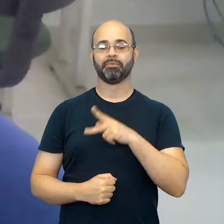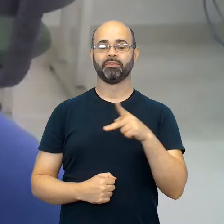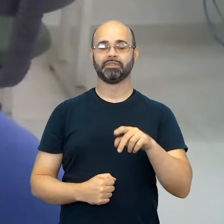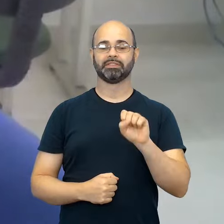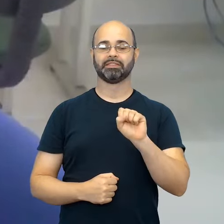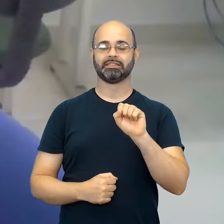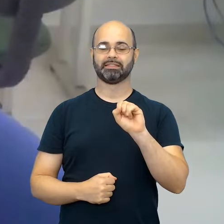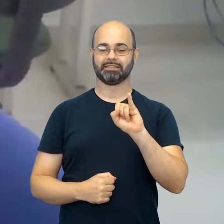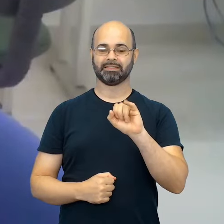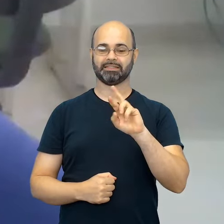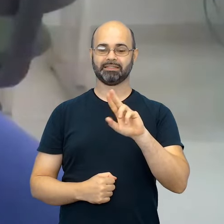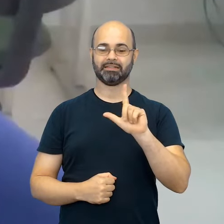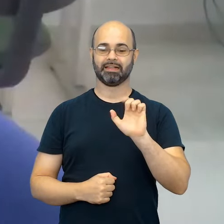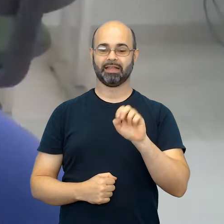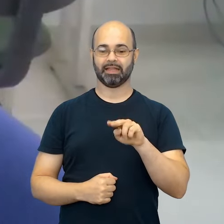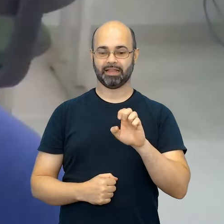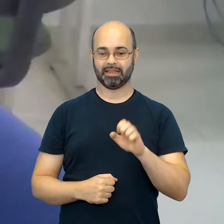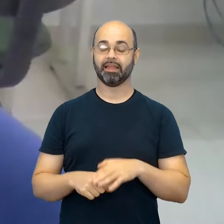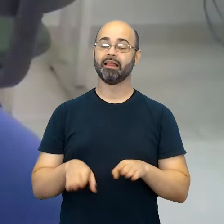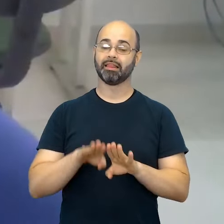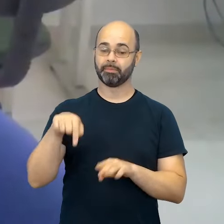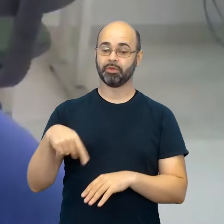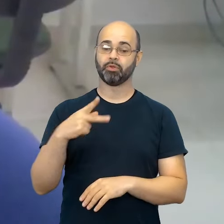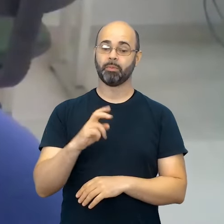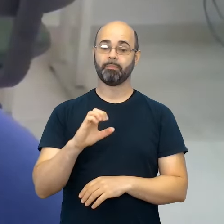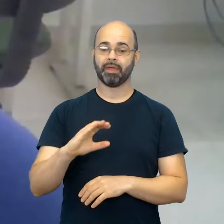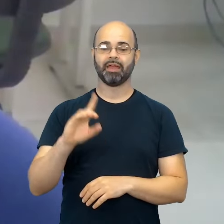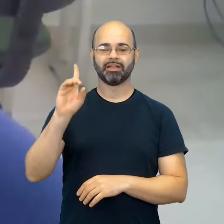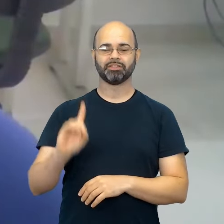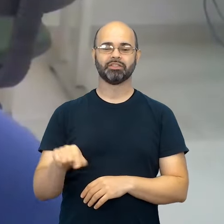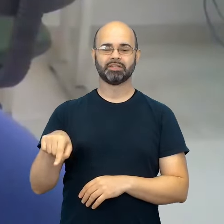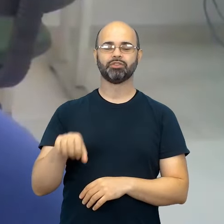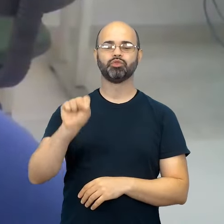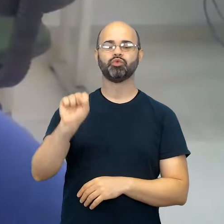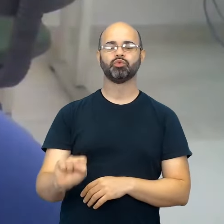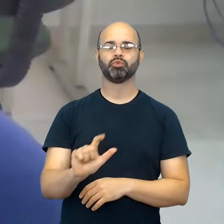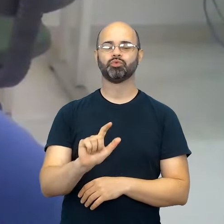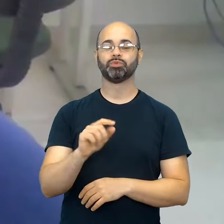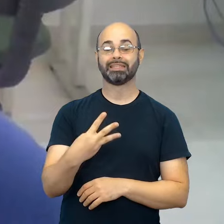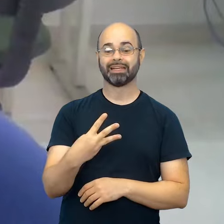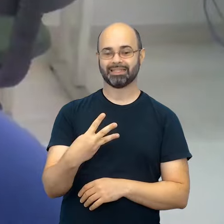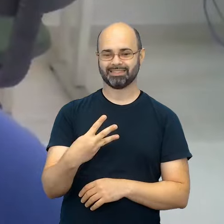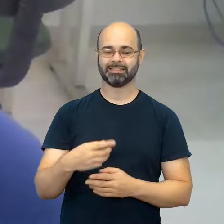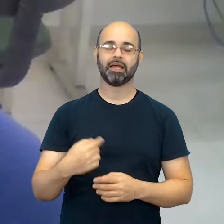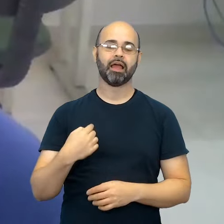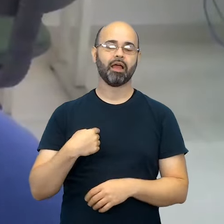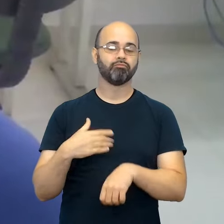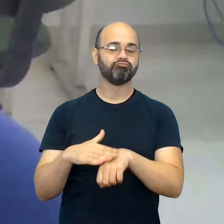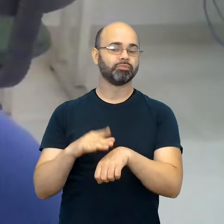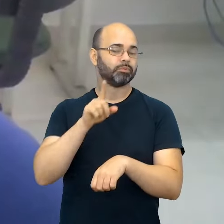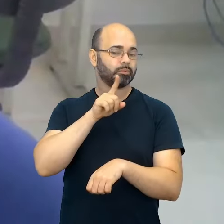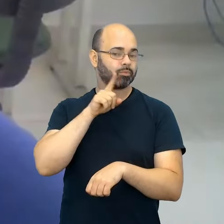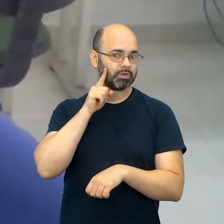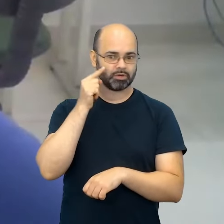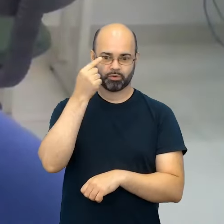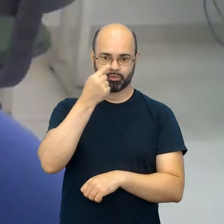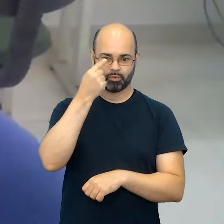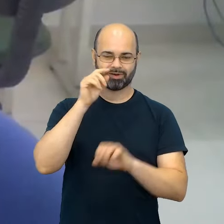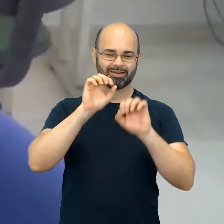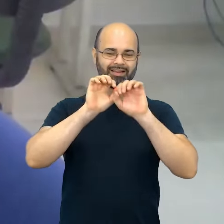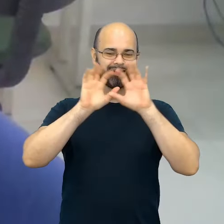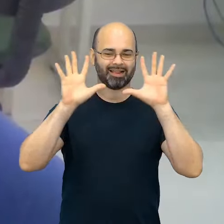Sirlene Neves e também sou PEC aqui da diretoria Sul 3. Eu sou morena, tenho os olhos